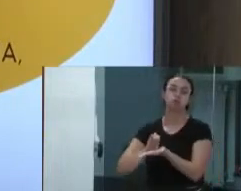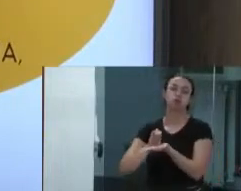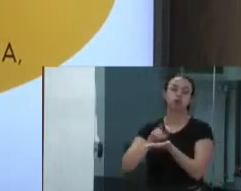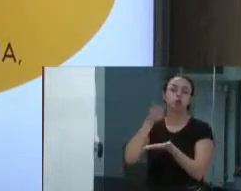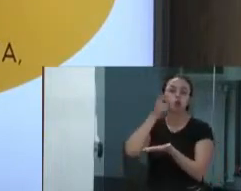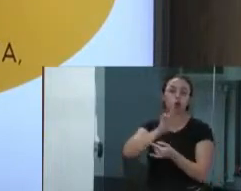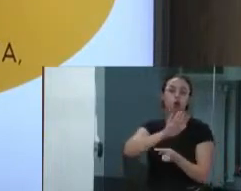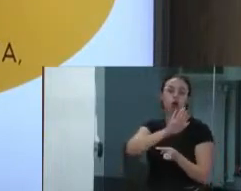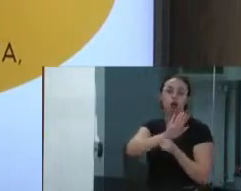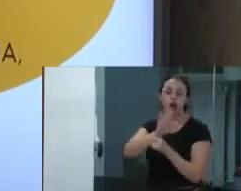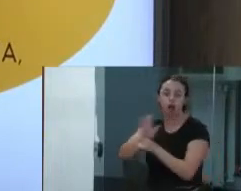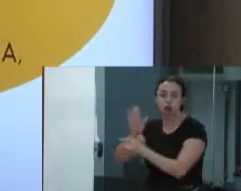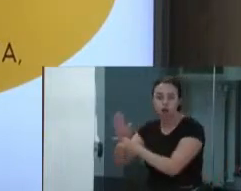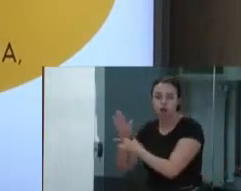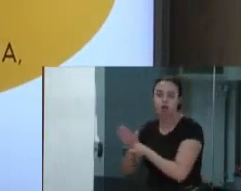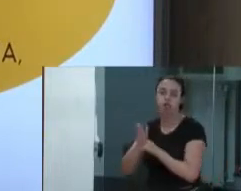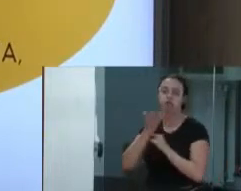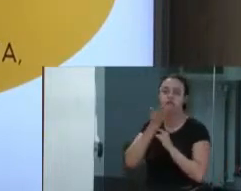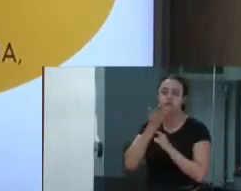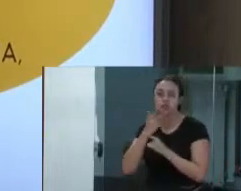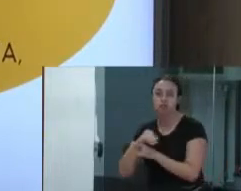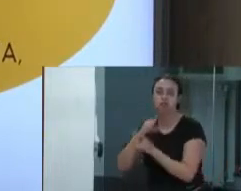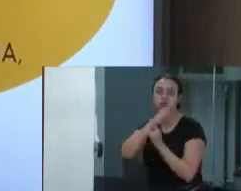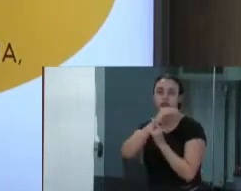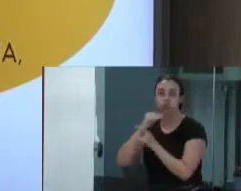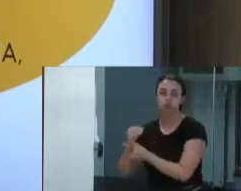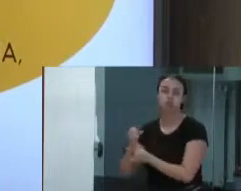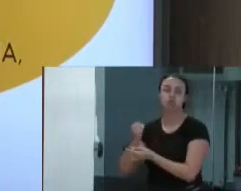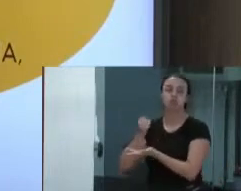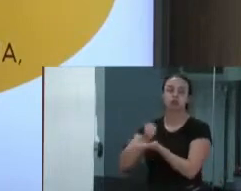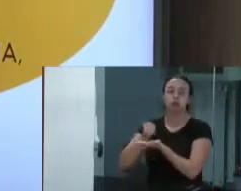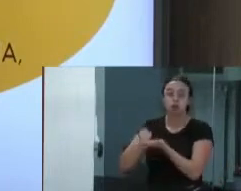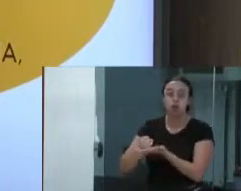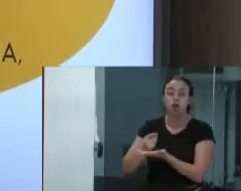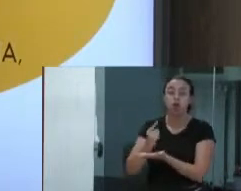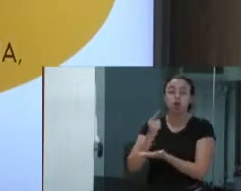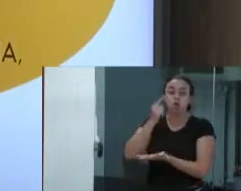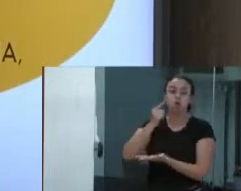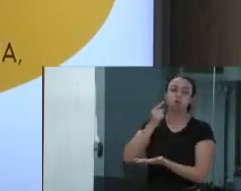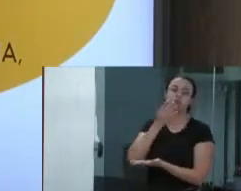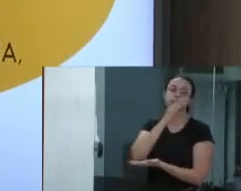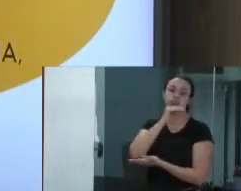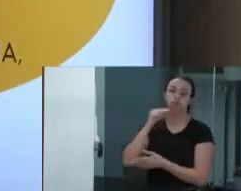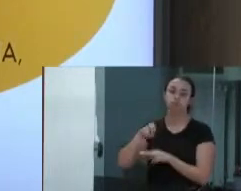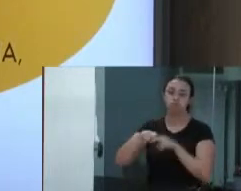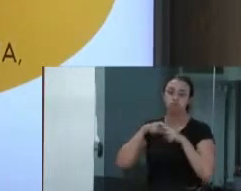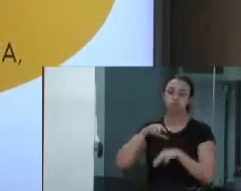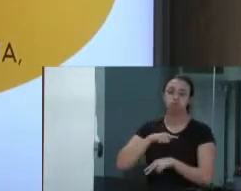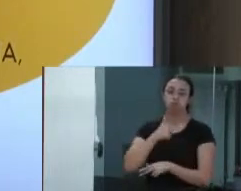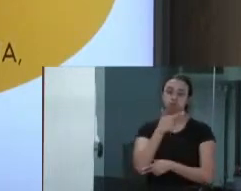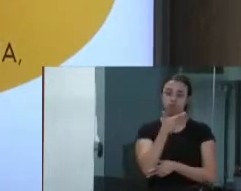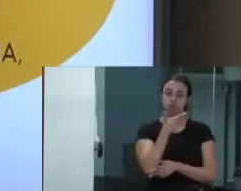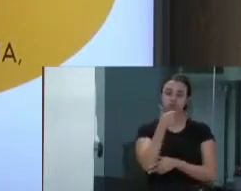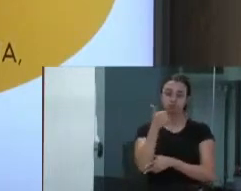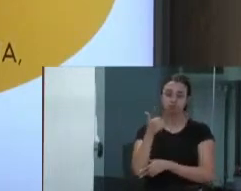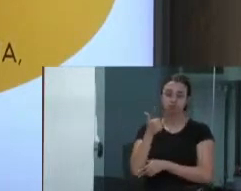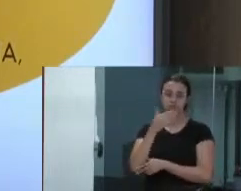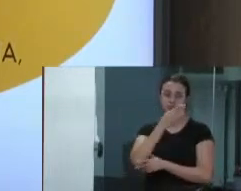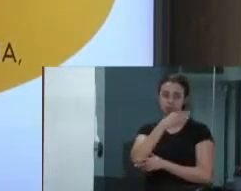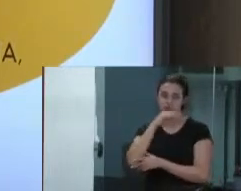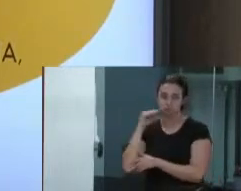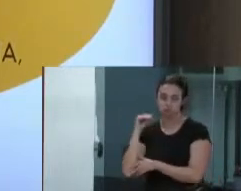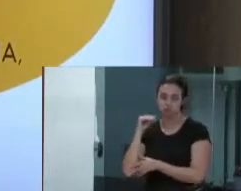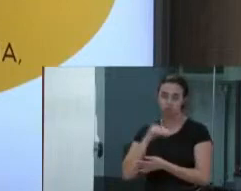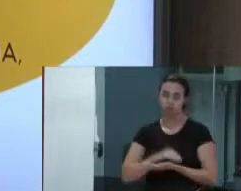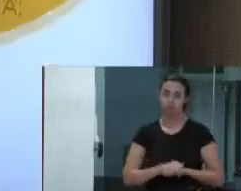que pudesse, para que a gente pudesse contratar mais um adolescente. Por isso que são 21, né, porque o nosso contrato previa 20